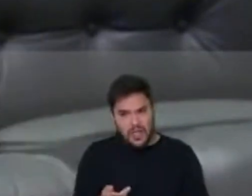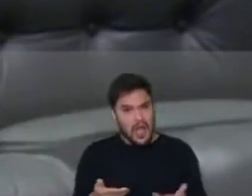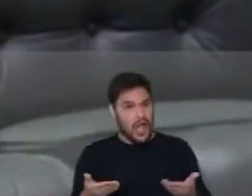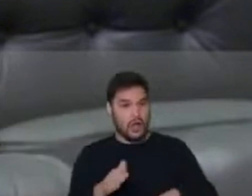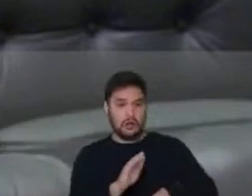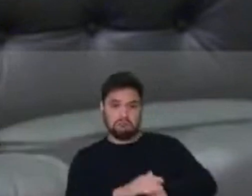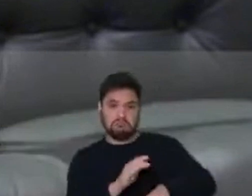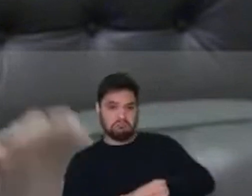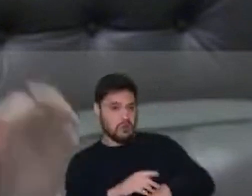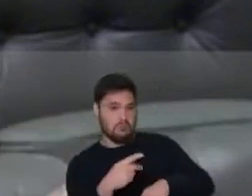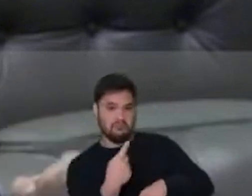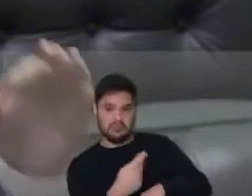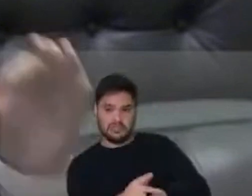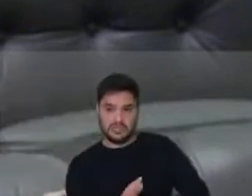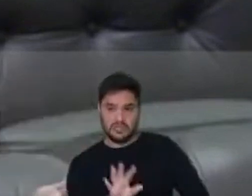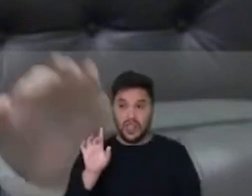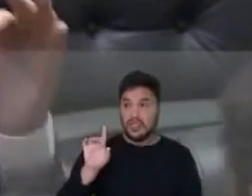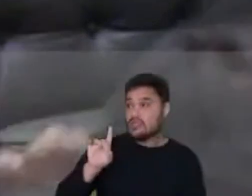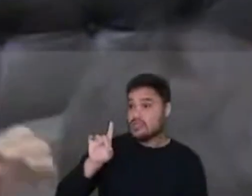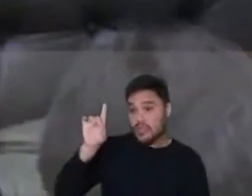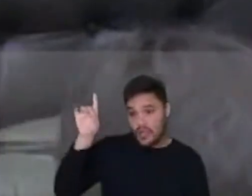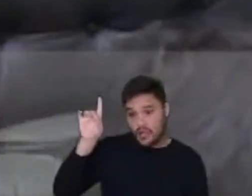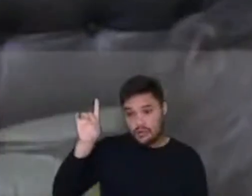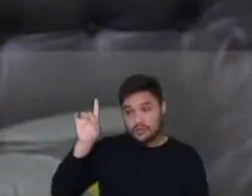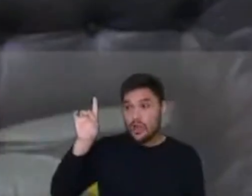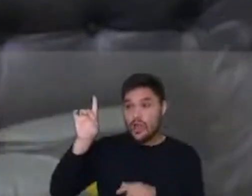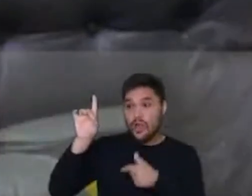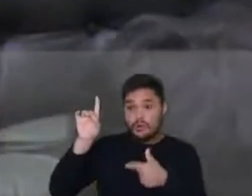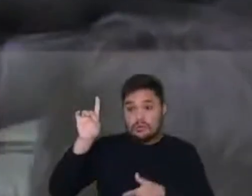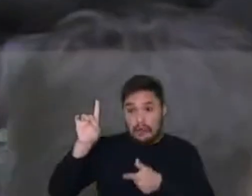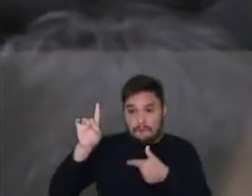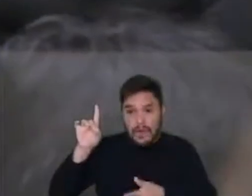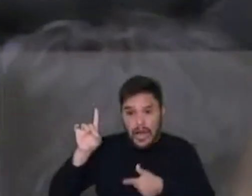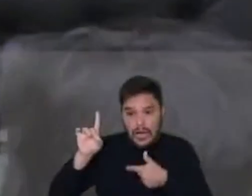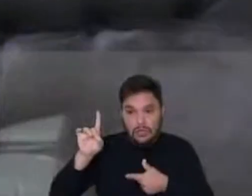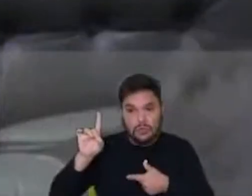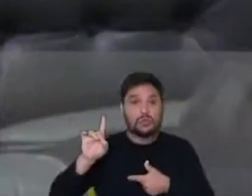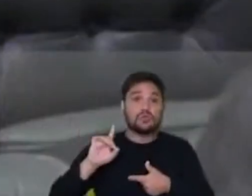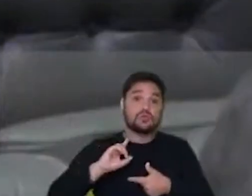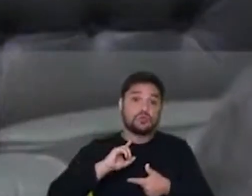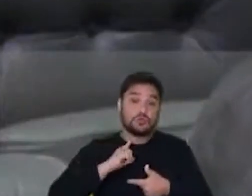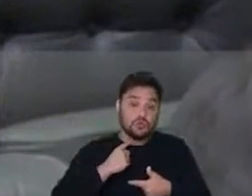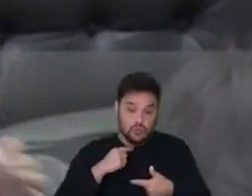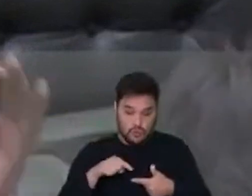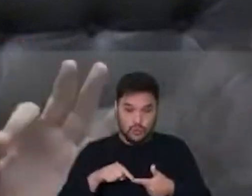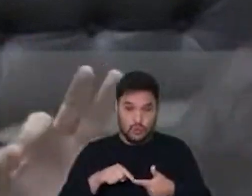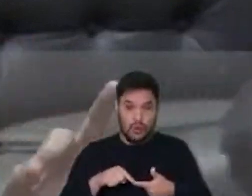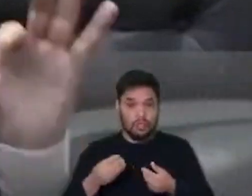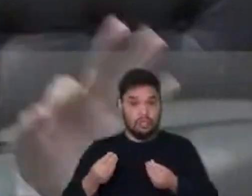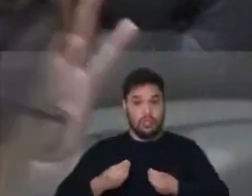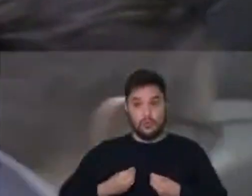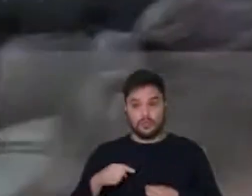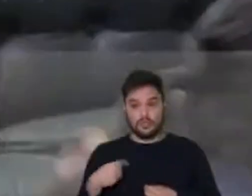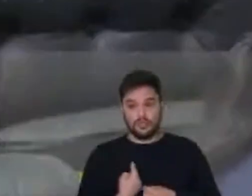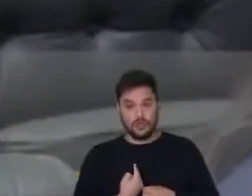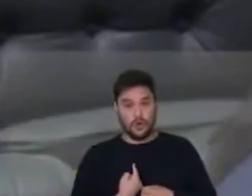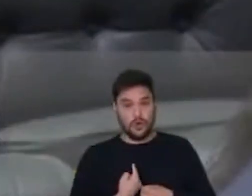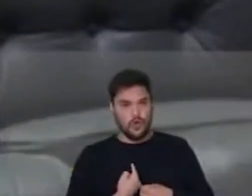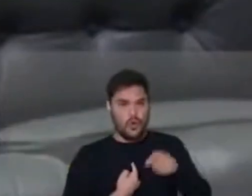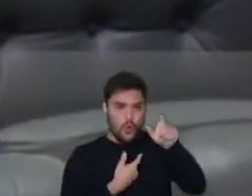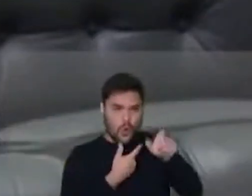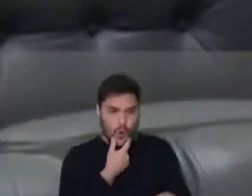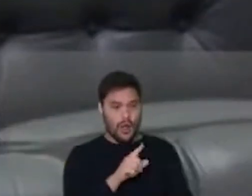com vocês. Deus deixou o trabalho sujo para nós. Isso disse André